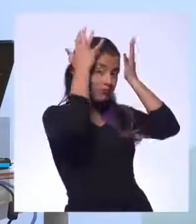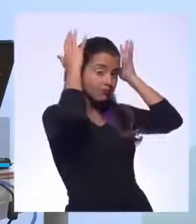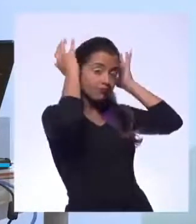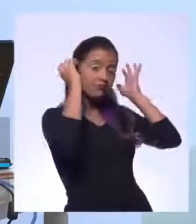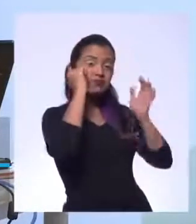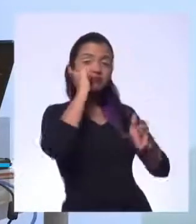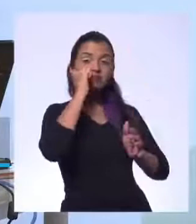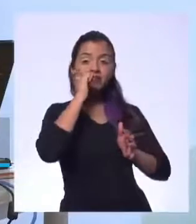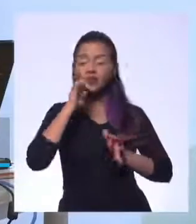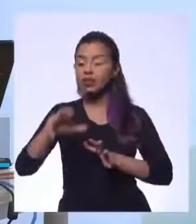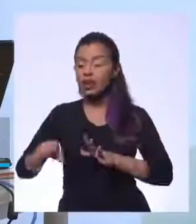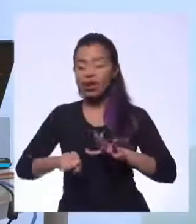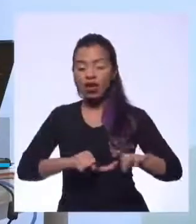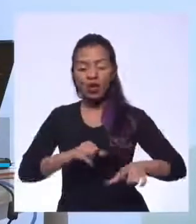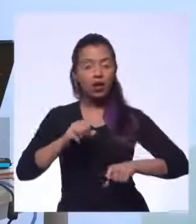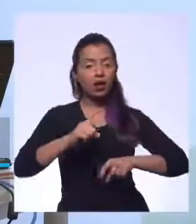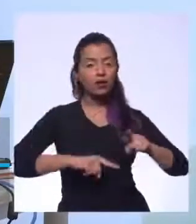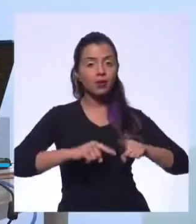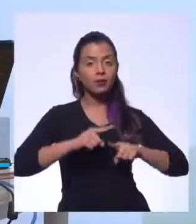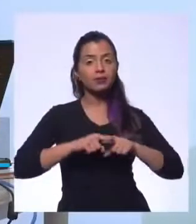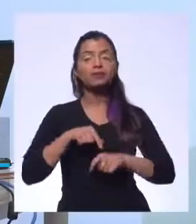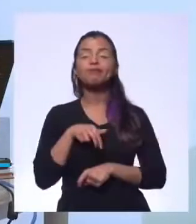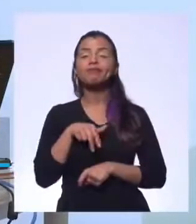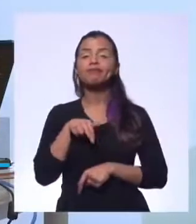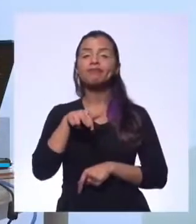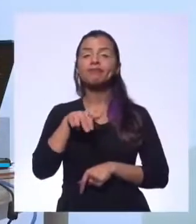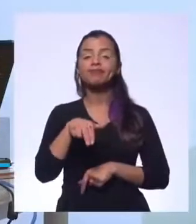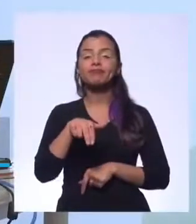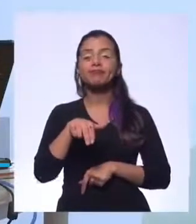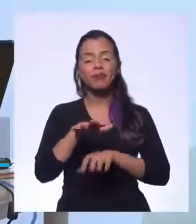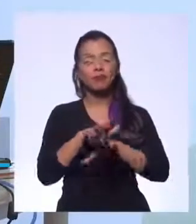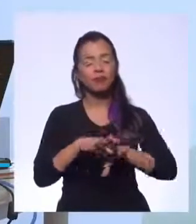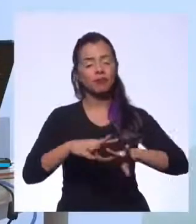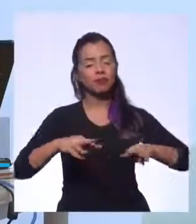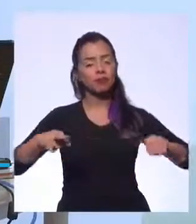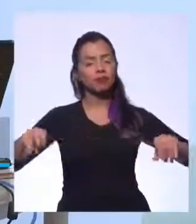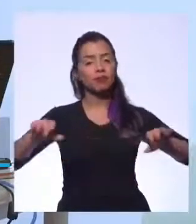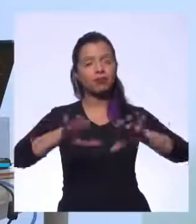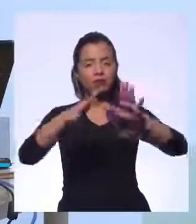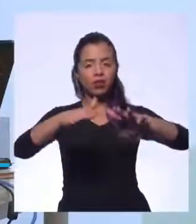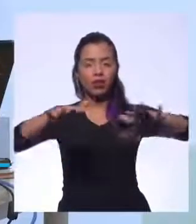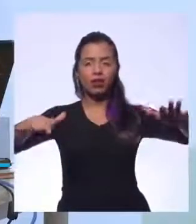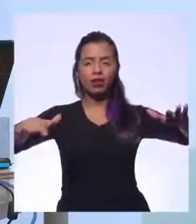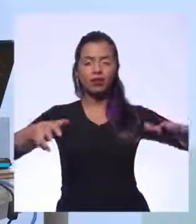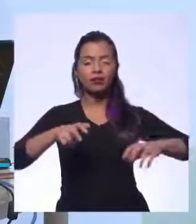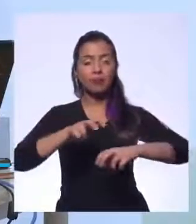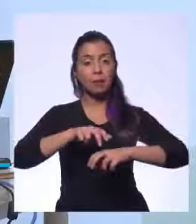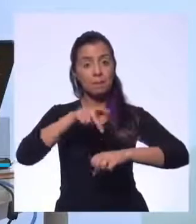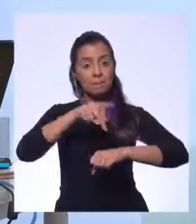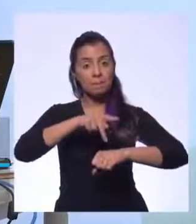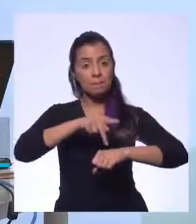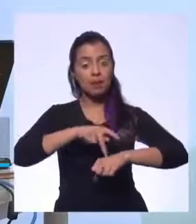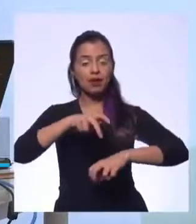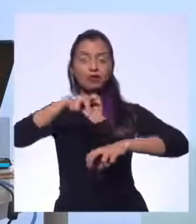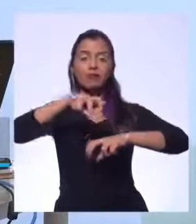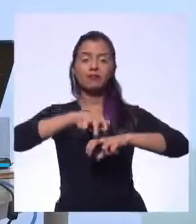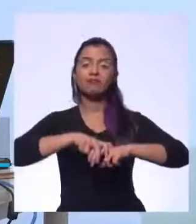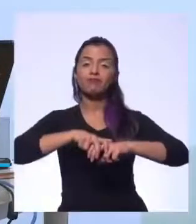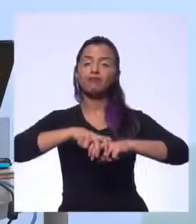superfície do rio e escolhe uma pedra confortável com o sol batendo em cima. Fica ali,